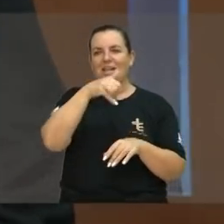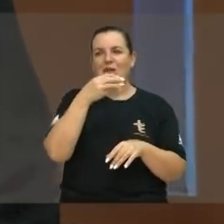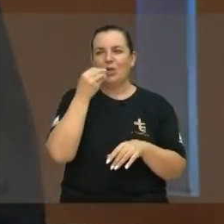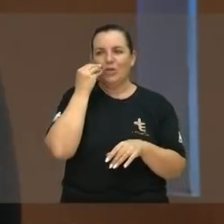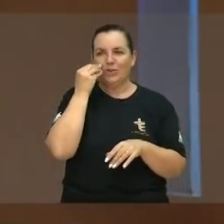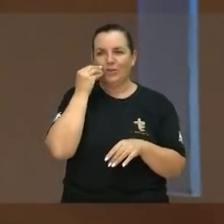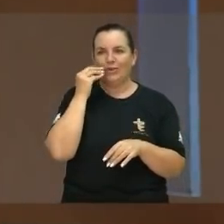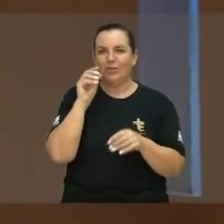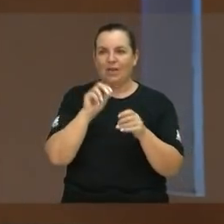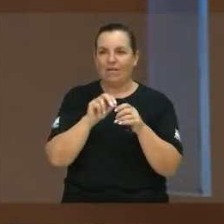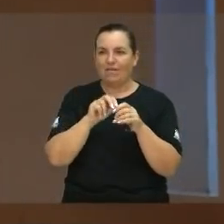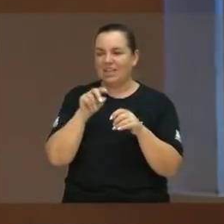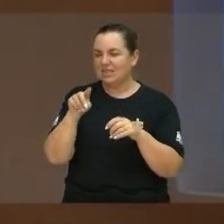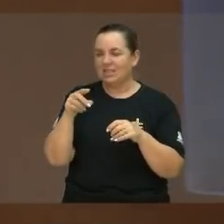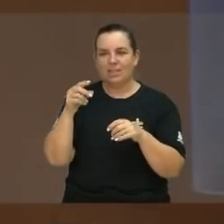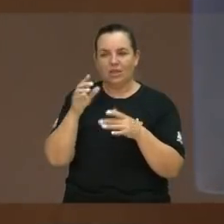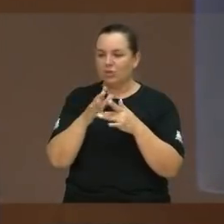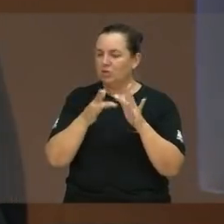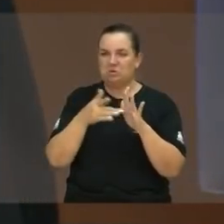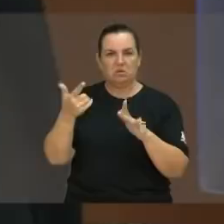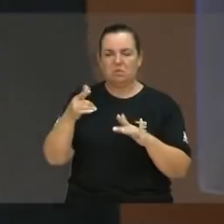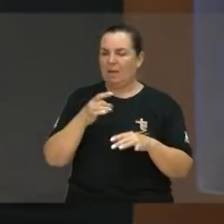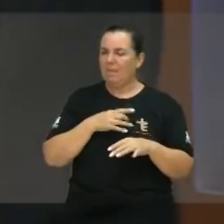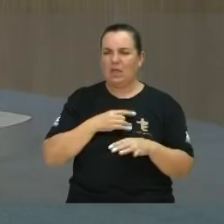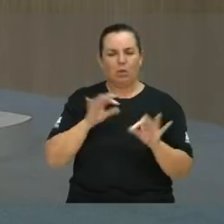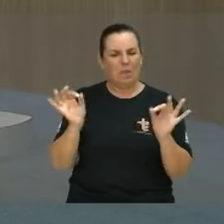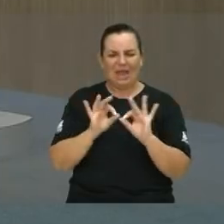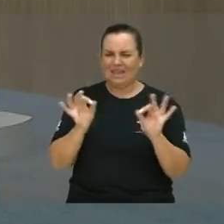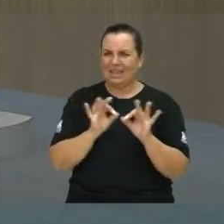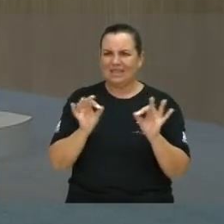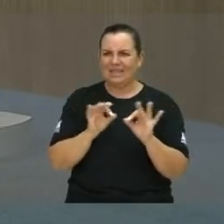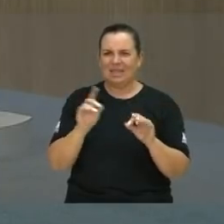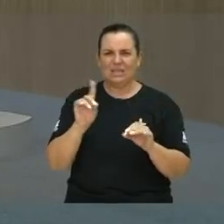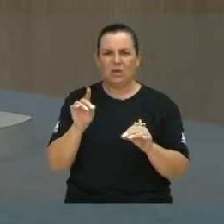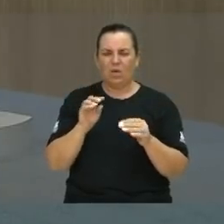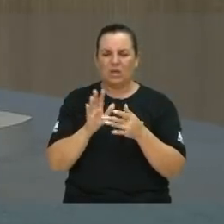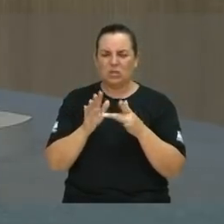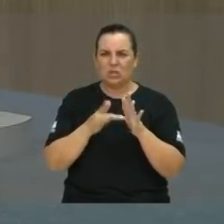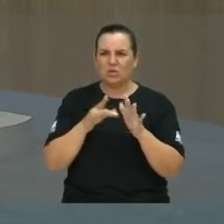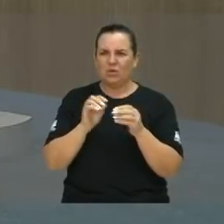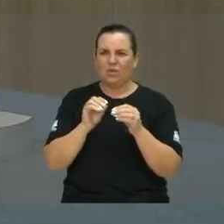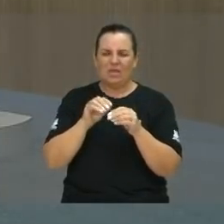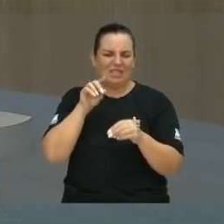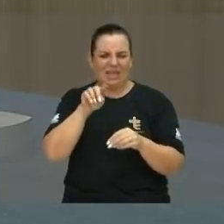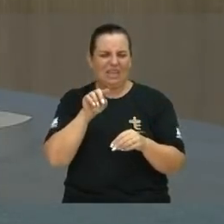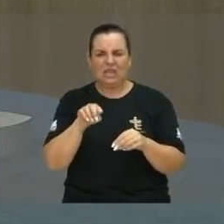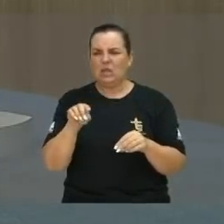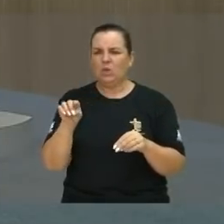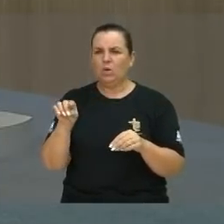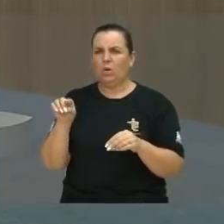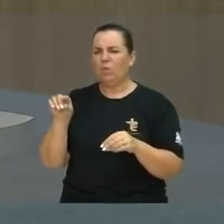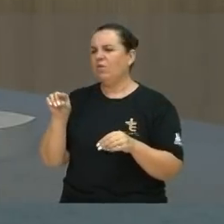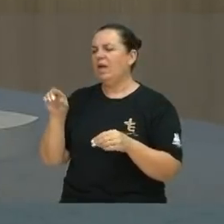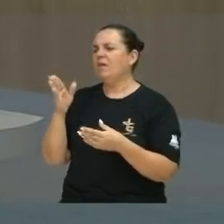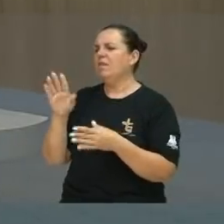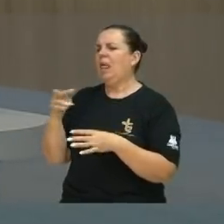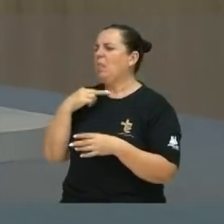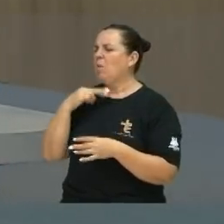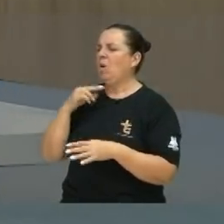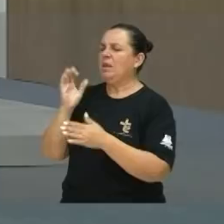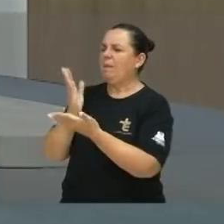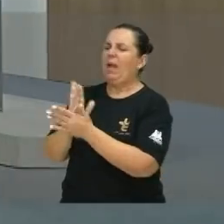faz o que faz e jesus não tem medo é soberano não é que judas vai fazer aqui atuação de judas